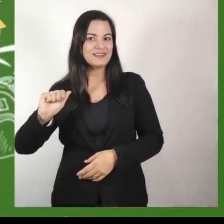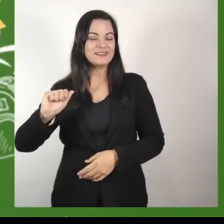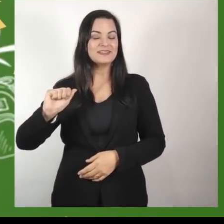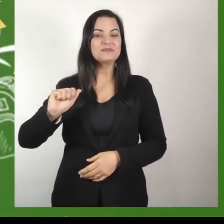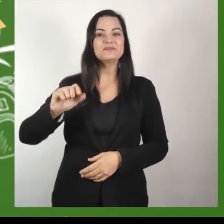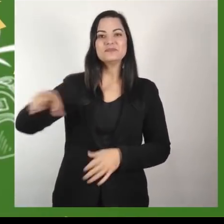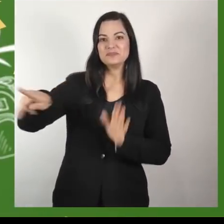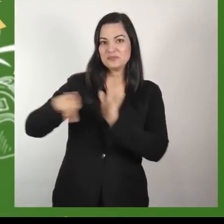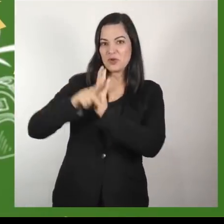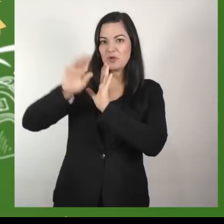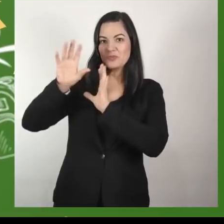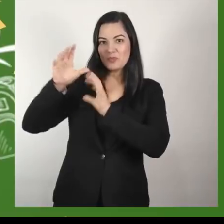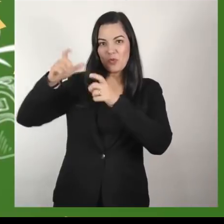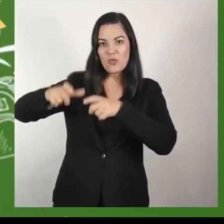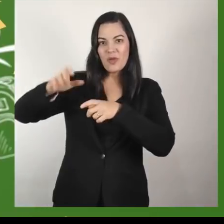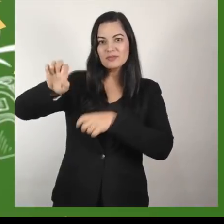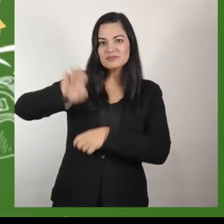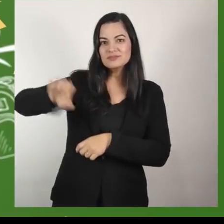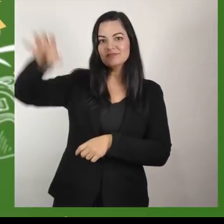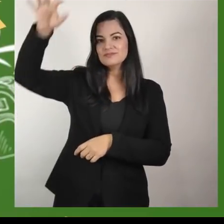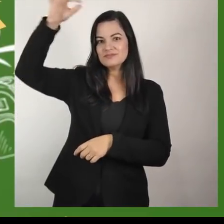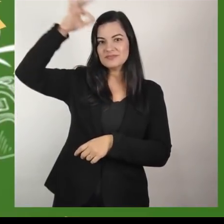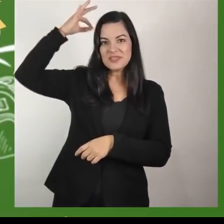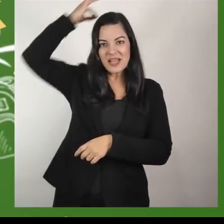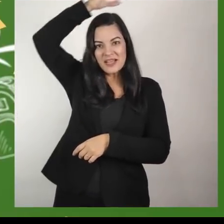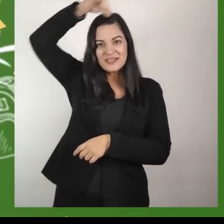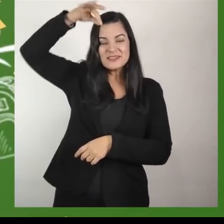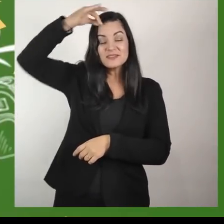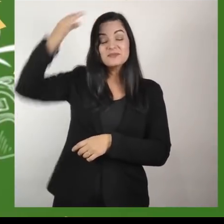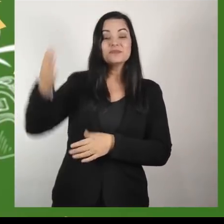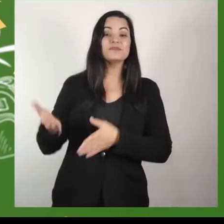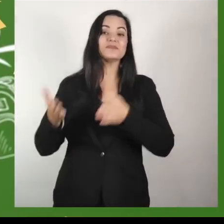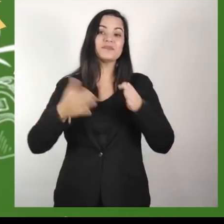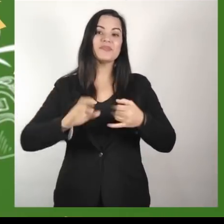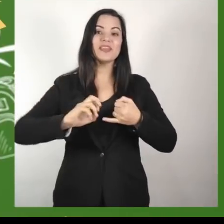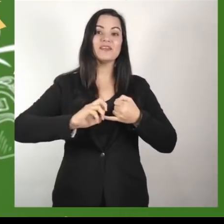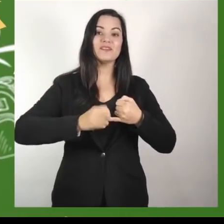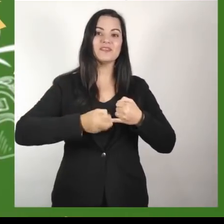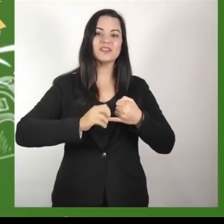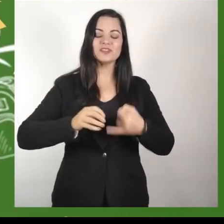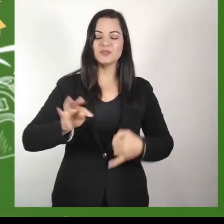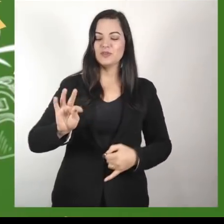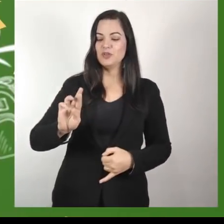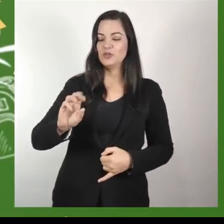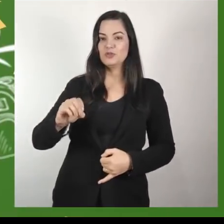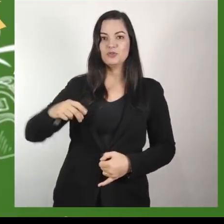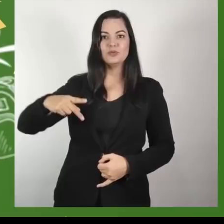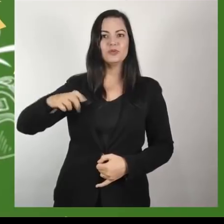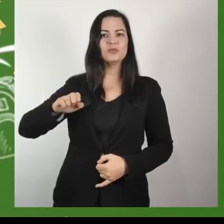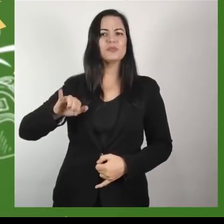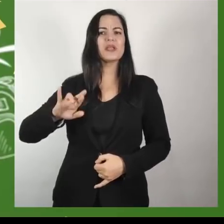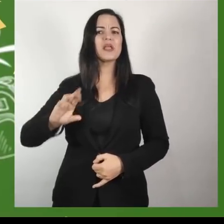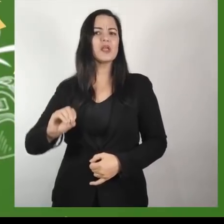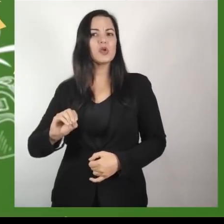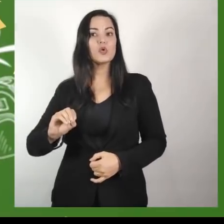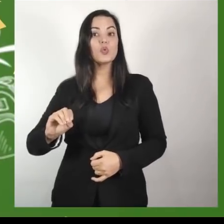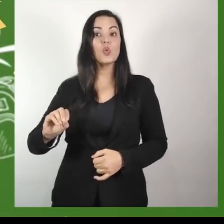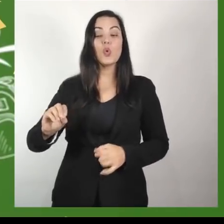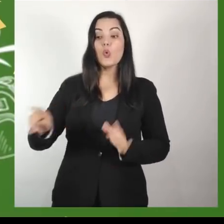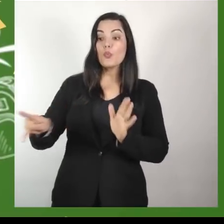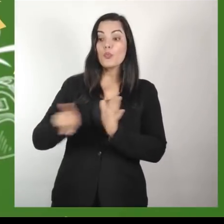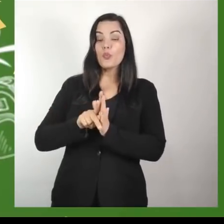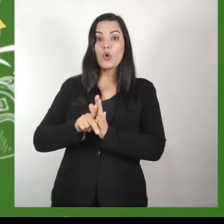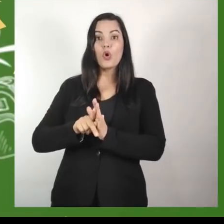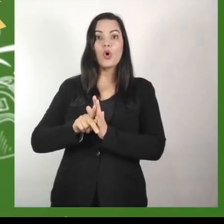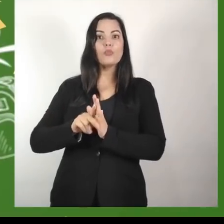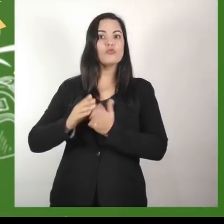do Espírito Santo, e o feijão tropeiro, que, embora não seja específico aqui do Sudeste, é